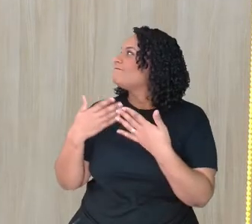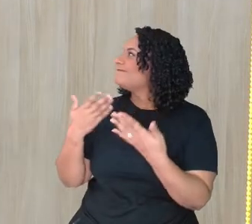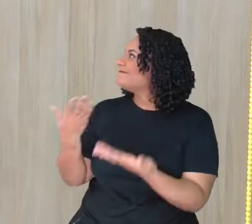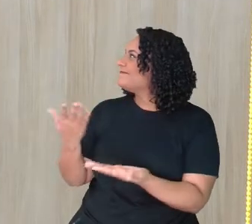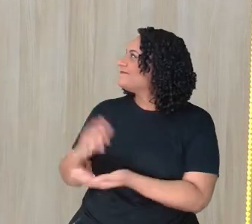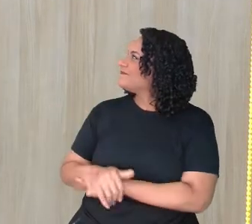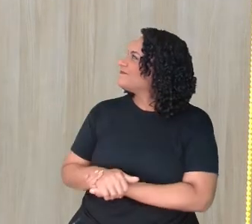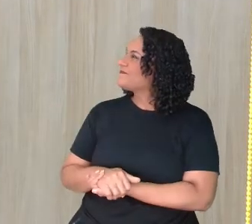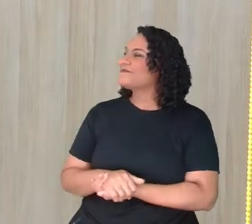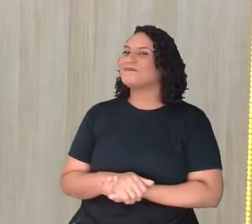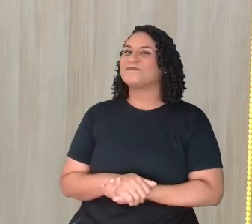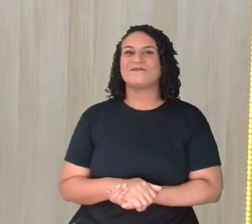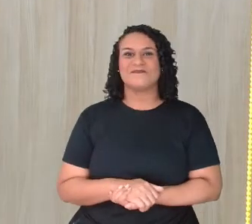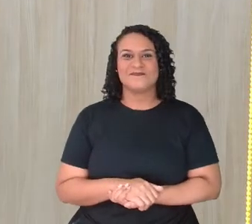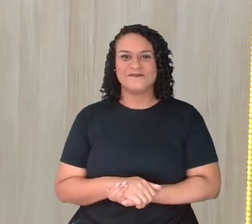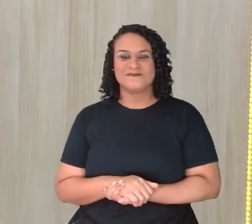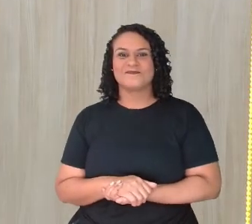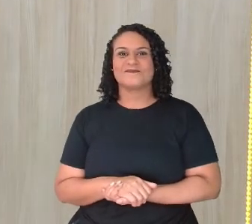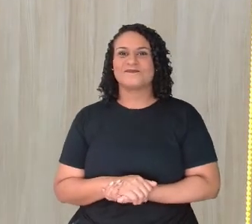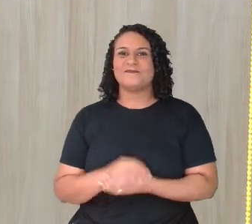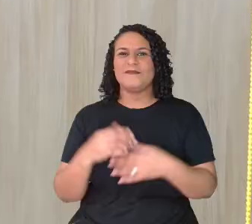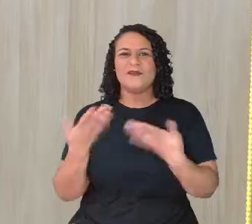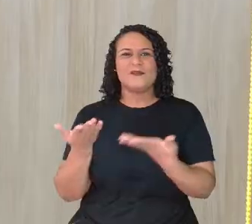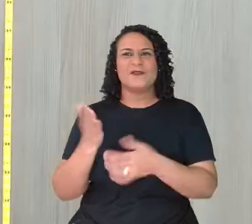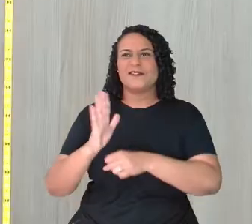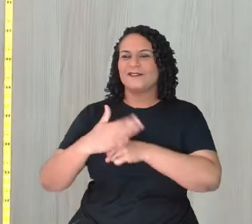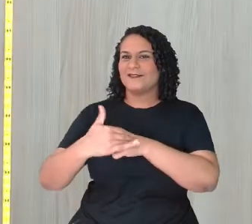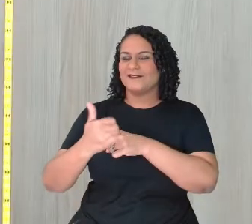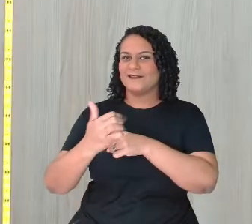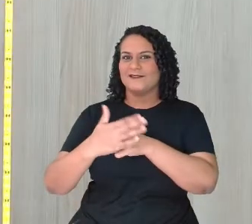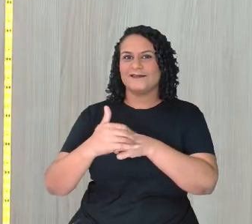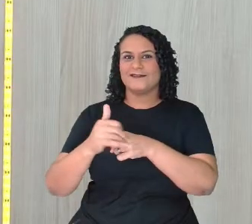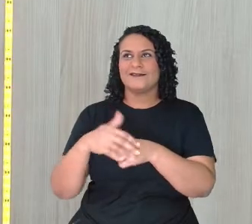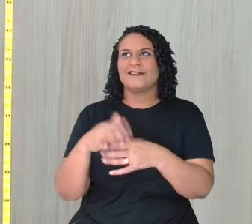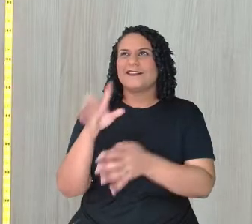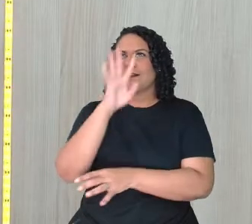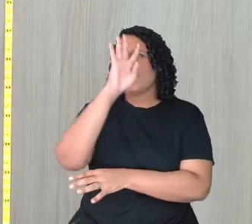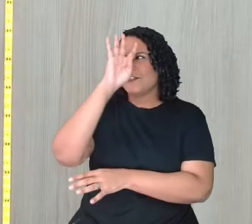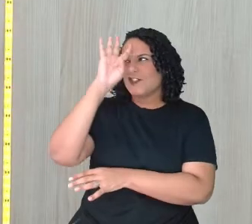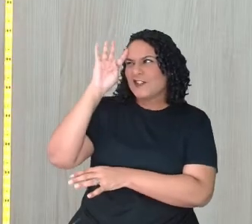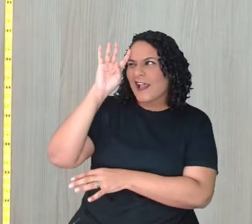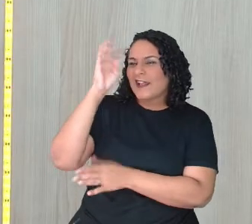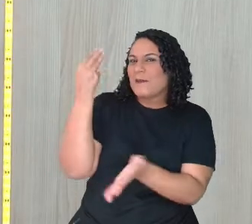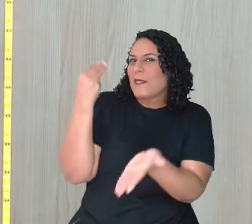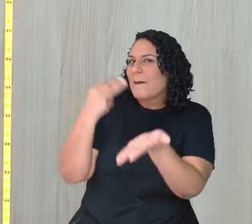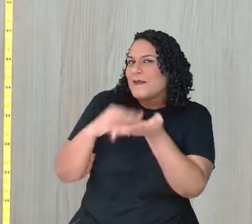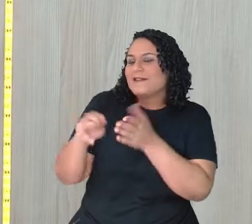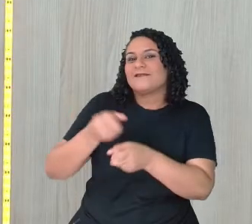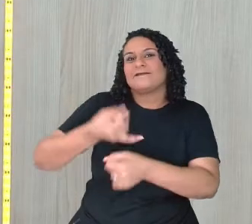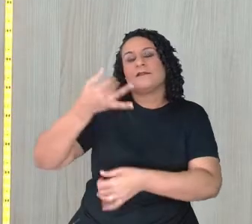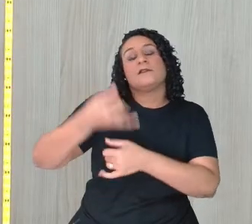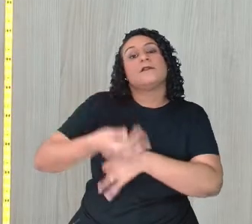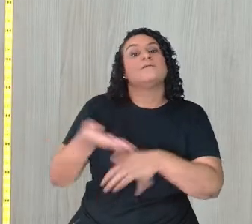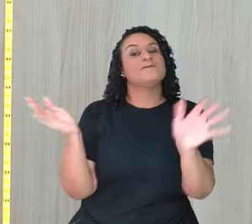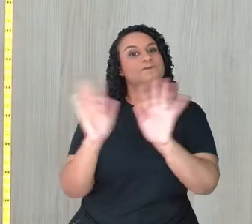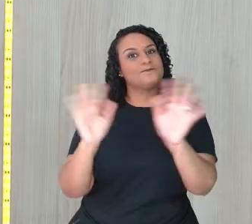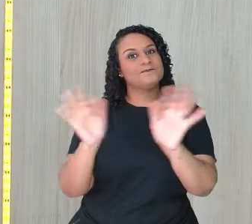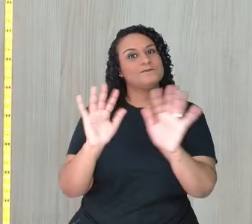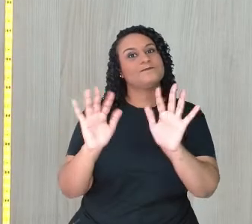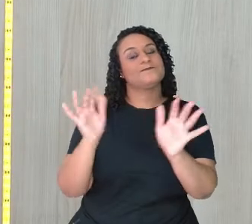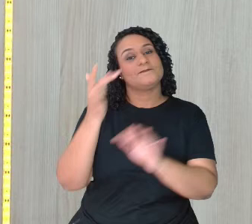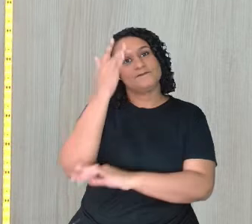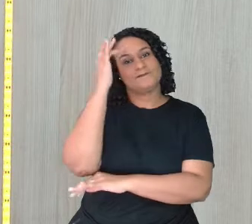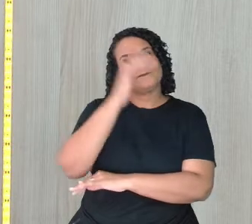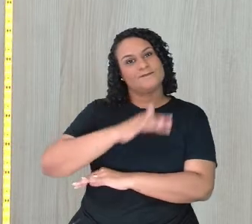da graça, com toda a sua gentileza. Estava aqui tão distraída, mandando um bom dia no chat, professora Adriana. Olá, pessoas que estão em